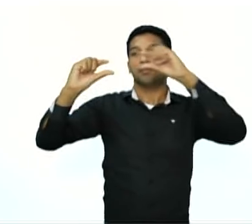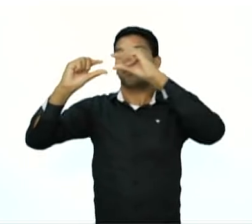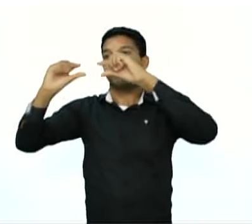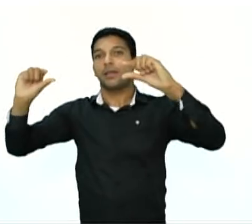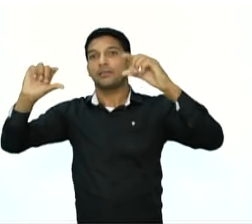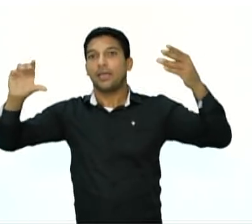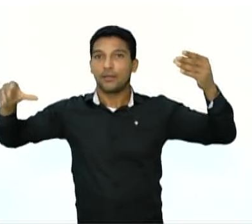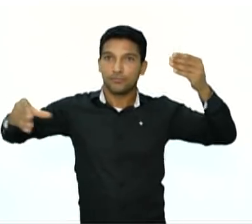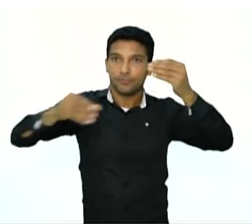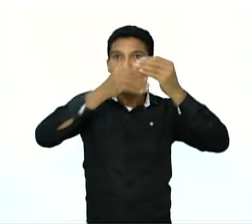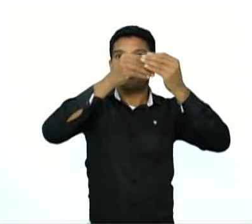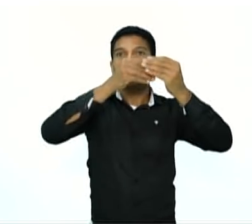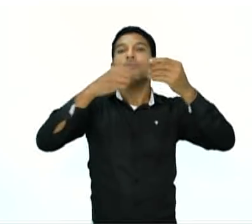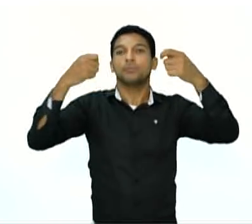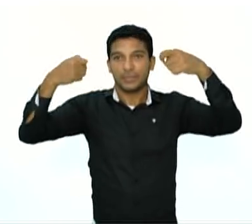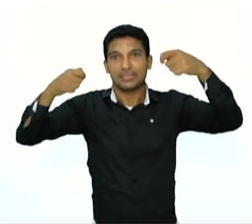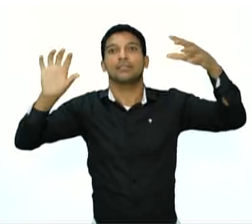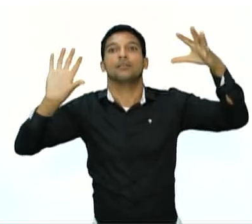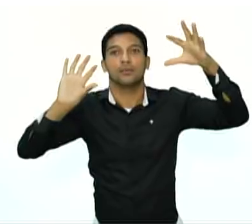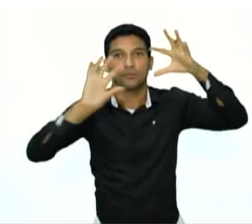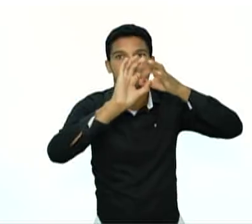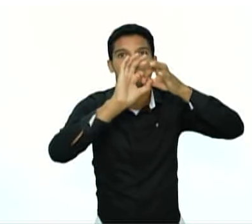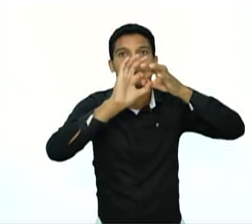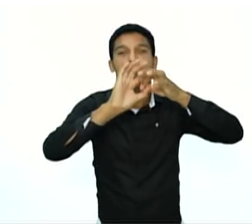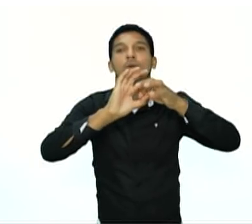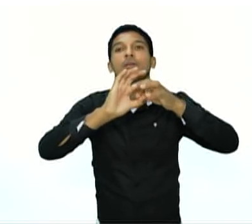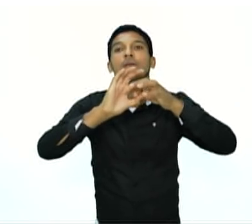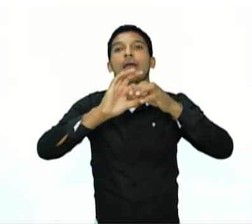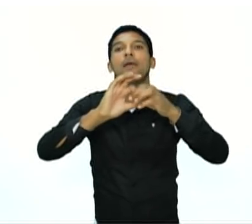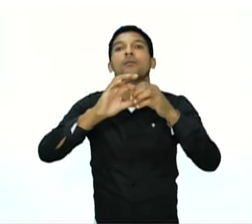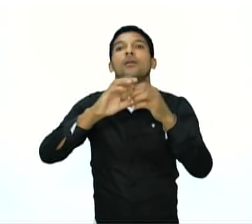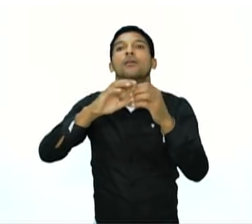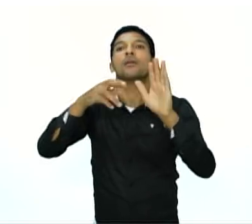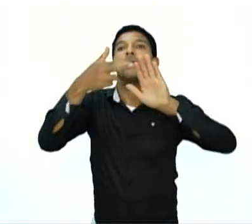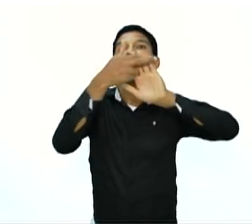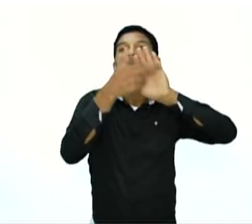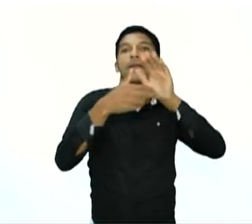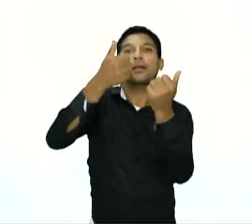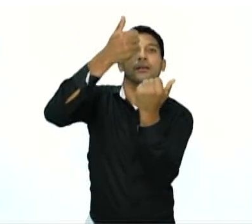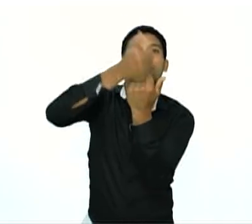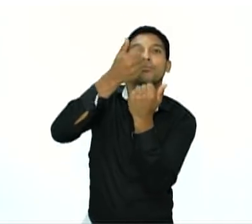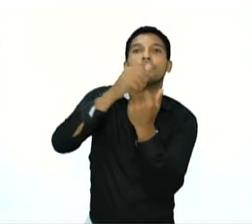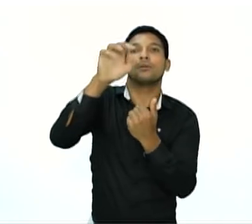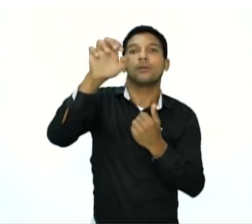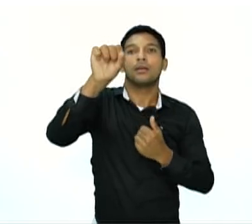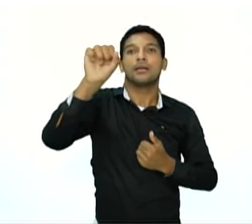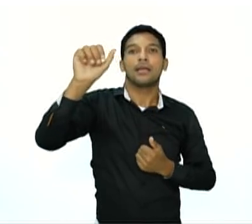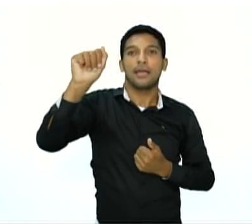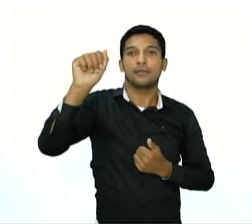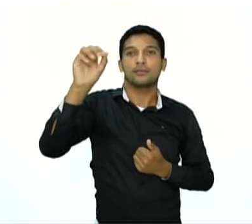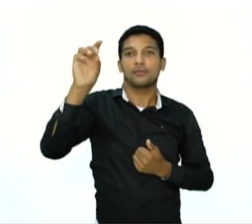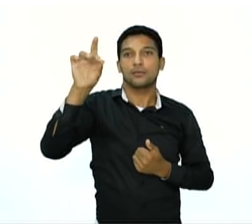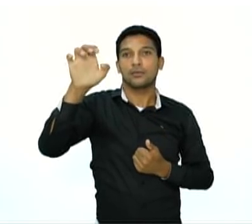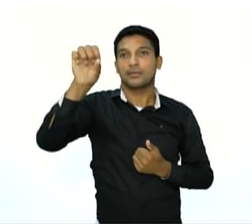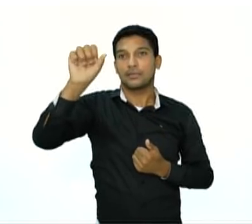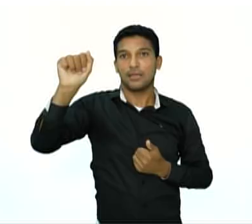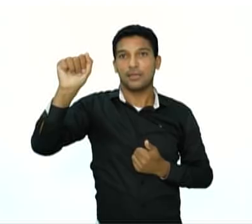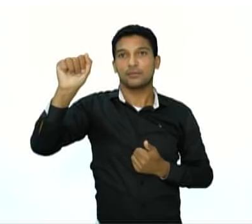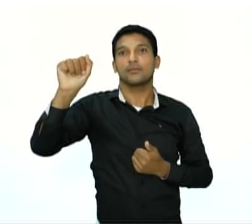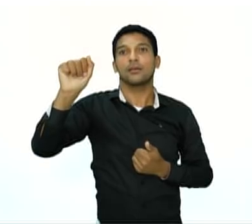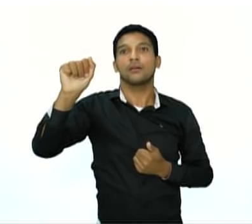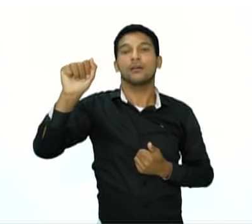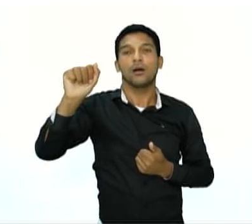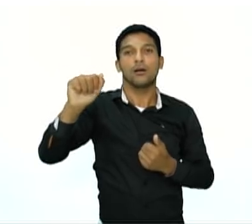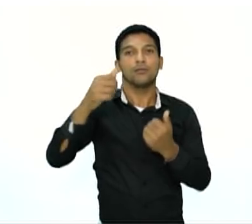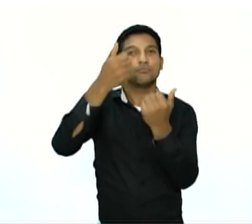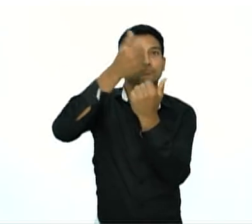e disso, eu vou ter ali um sintagma nominal. Quer dizer que é uma oração subordinada substantivas. Vamos ver aqui